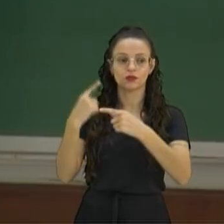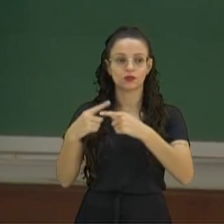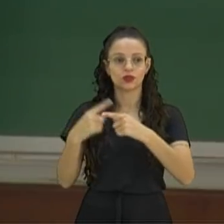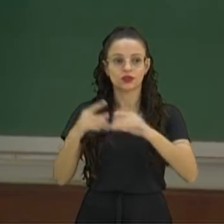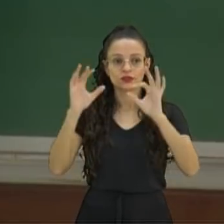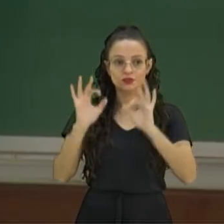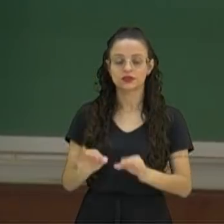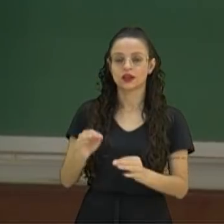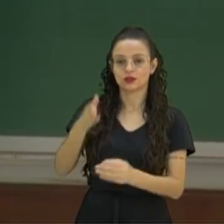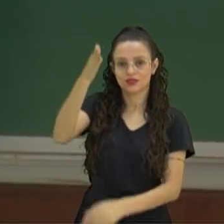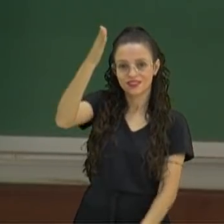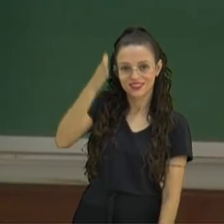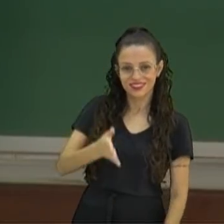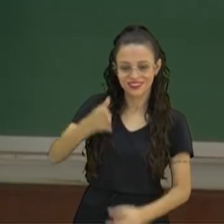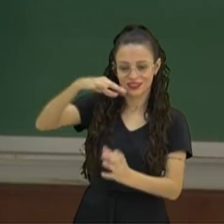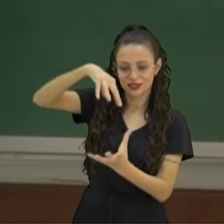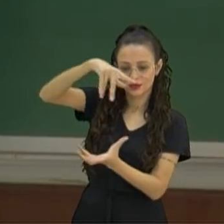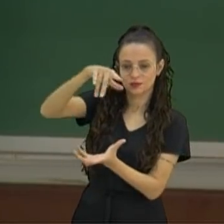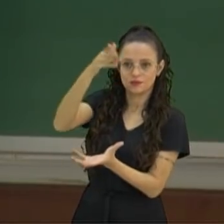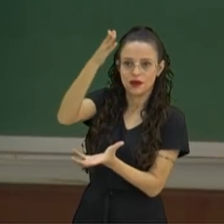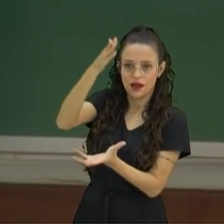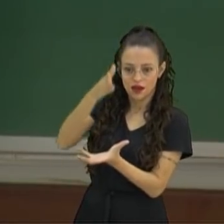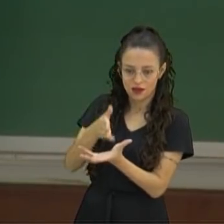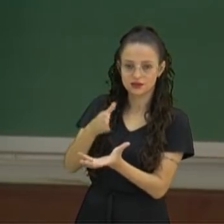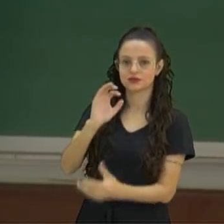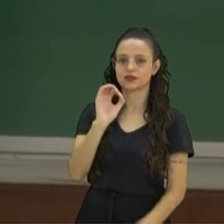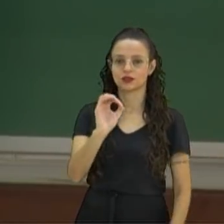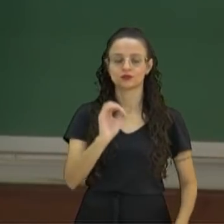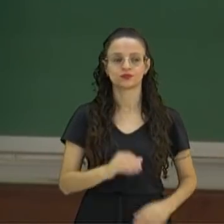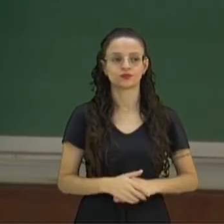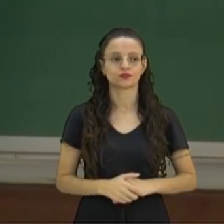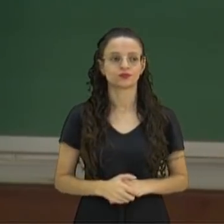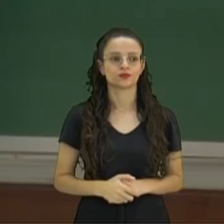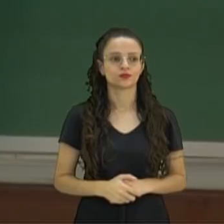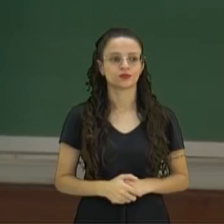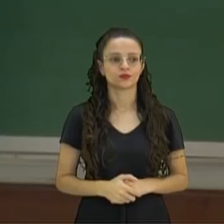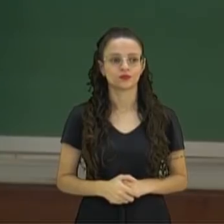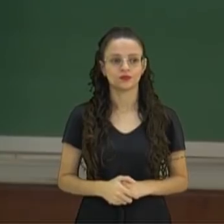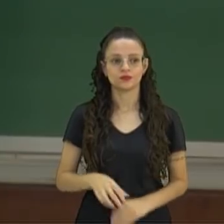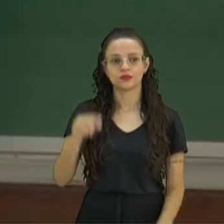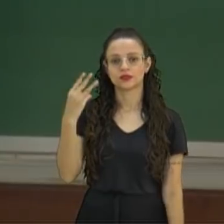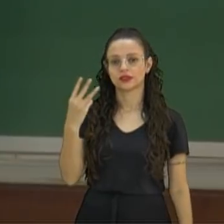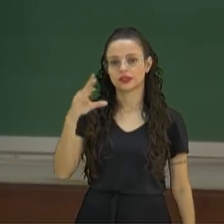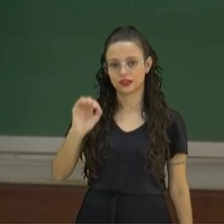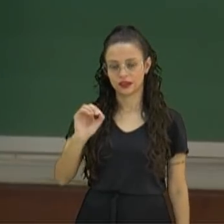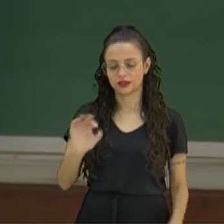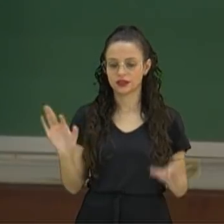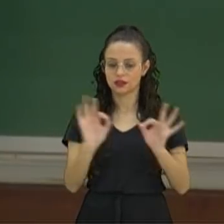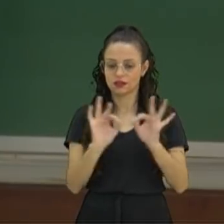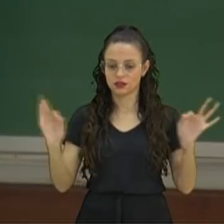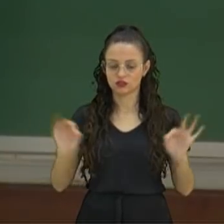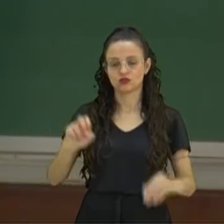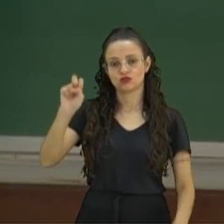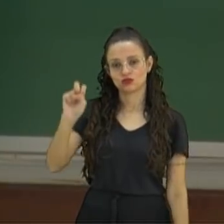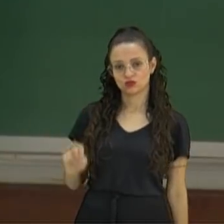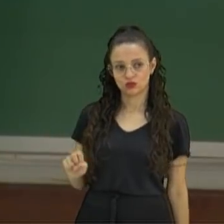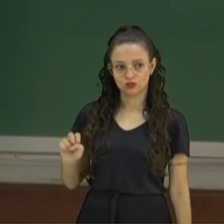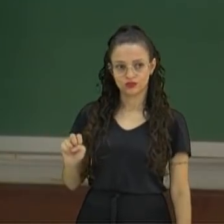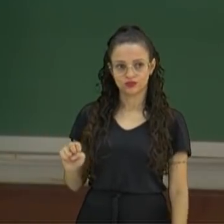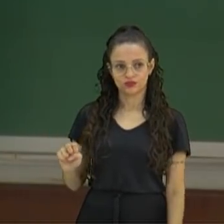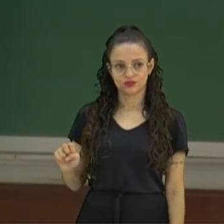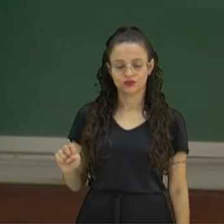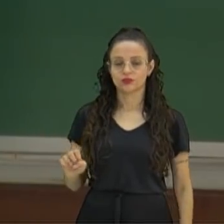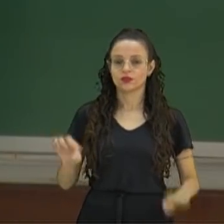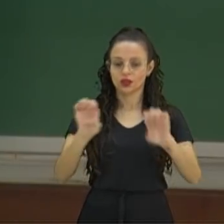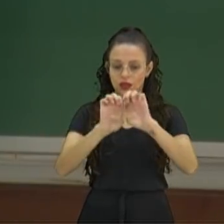exatamente ali em cima do meridiano de Greenwich, então é 0 graus. E está a 30 graus de latitude sul, então a